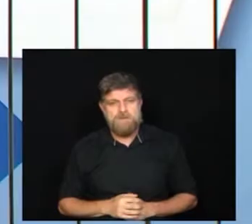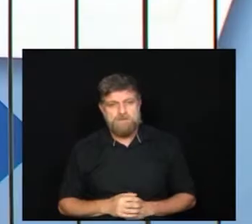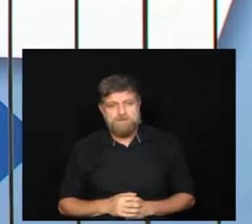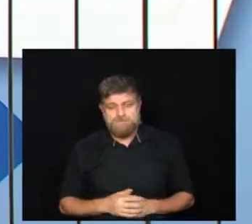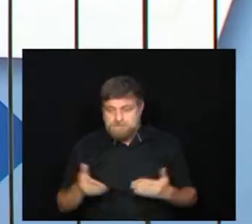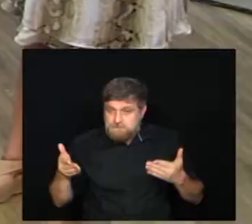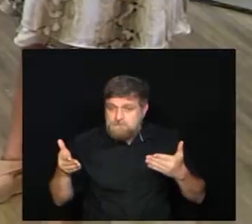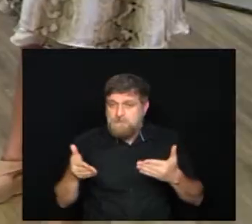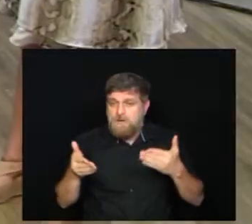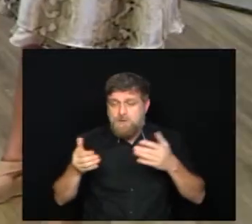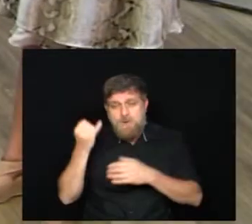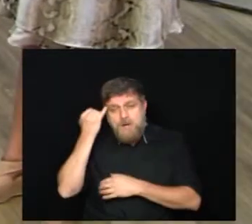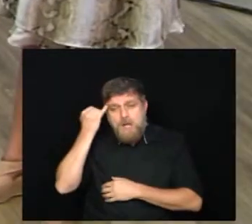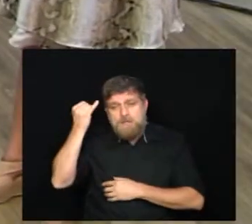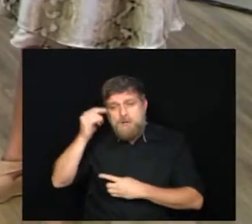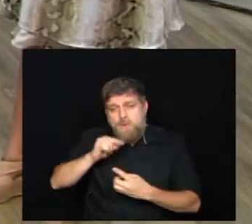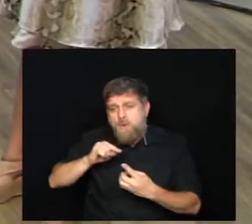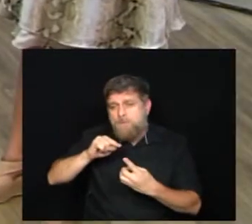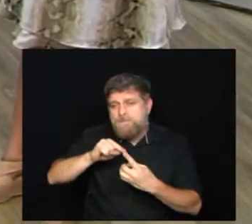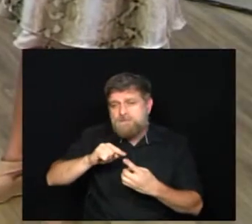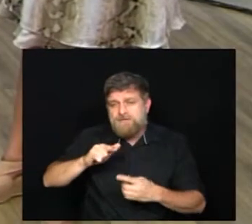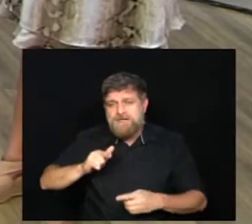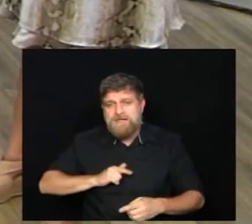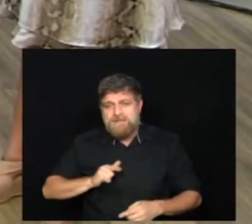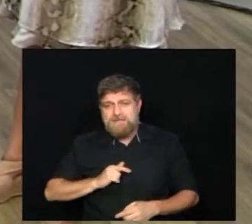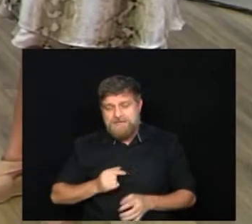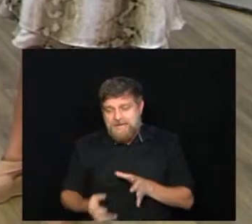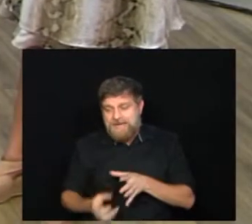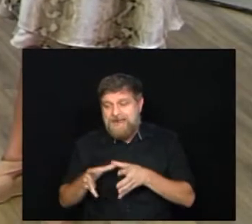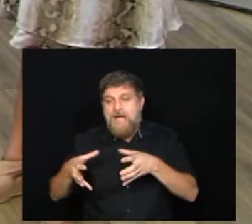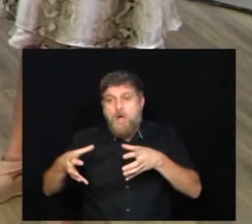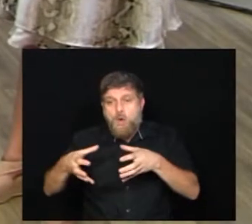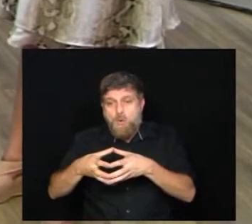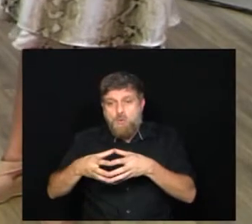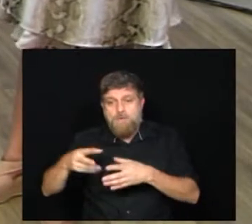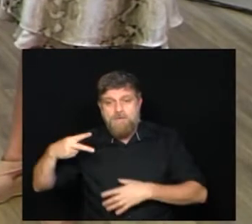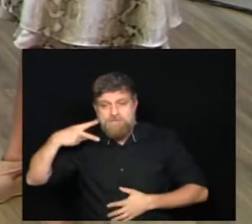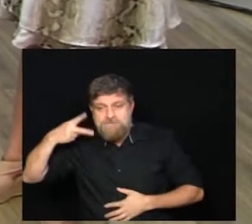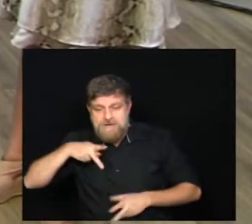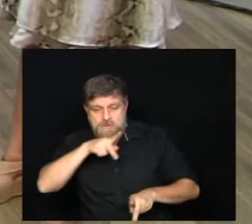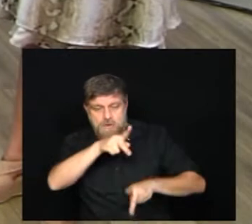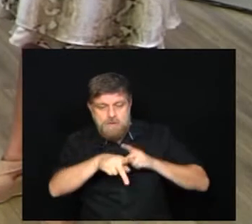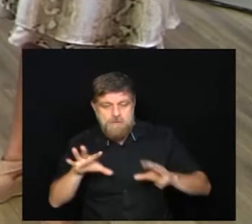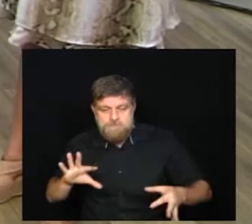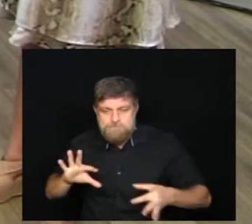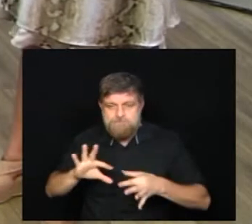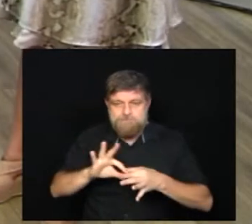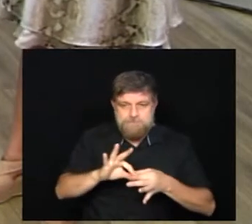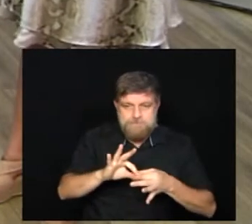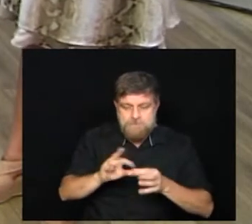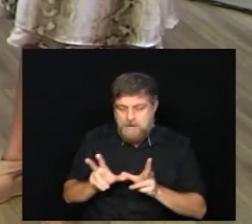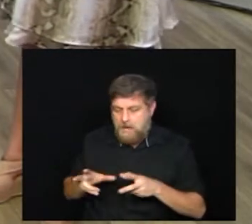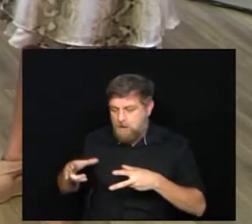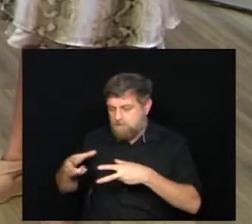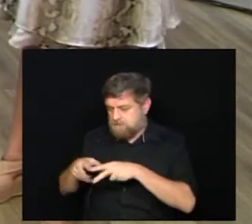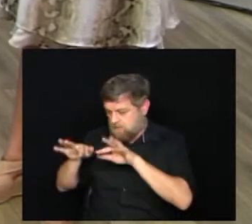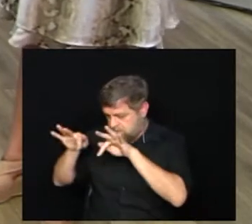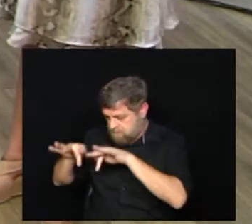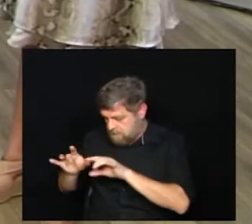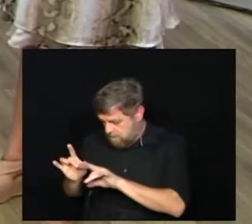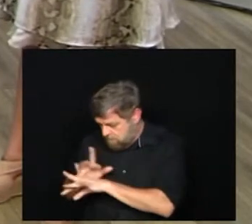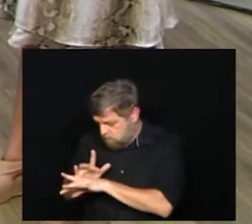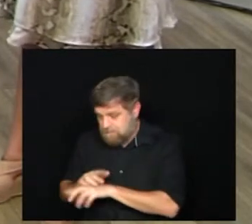E agora a ideia é ainda termos uma frente parlamentar. O trabalho da comissão se encerrou, Gabriel. Tá. Mas